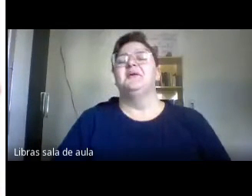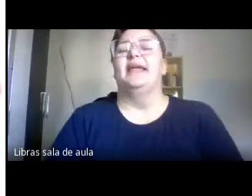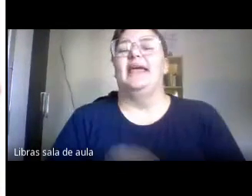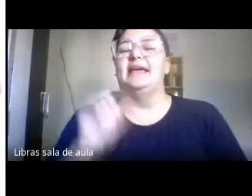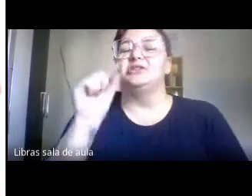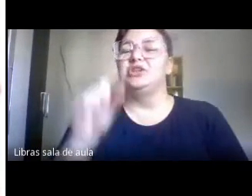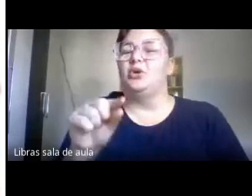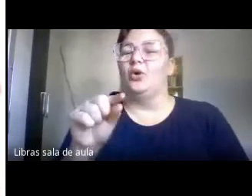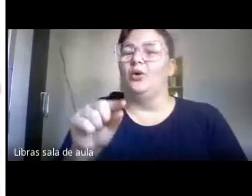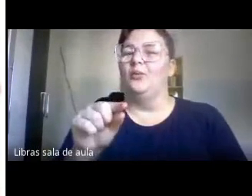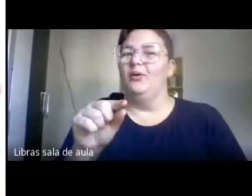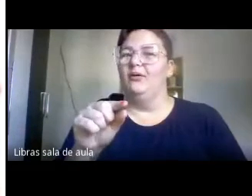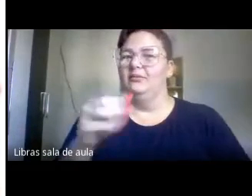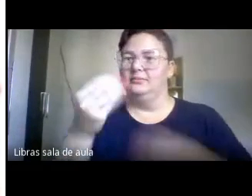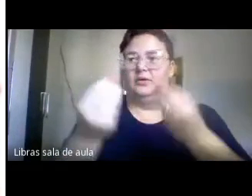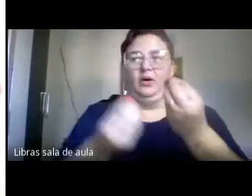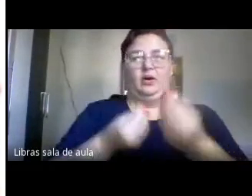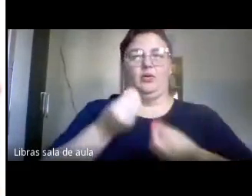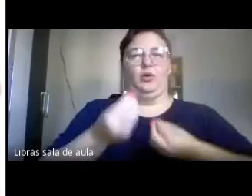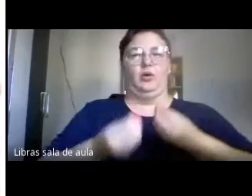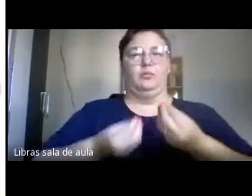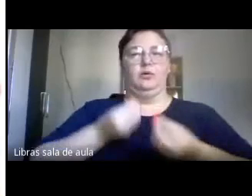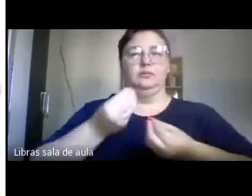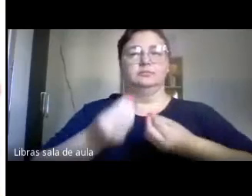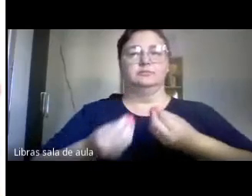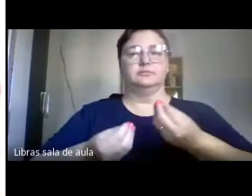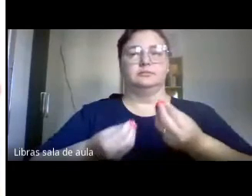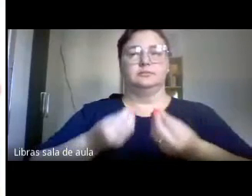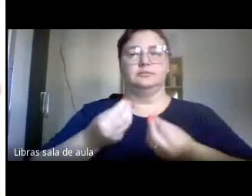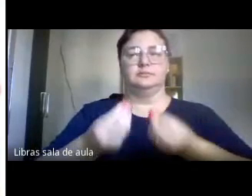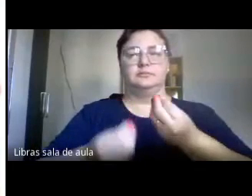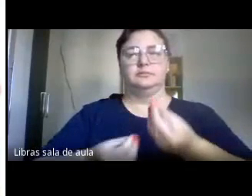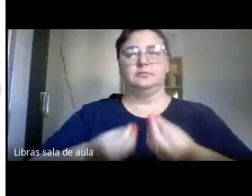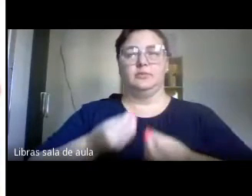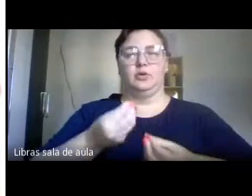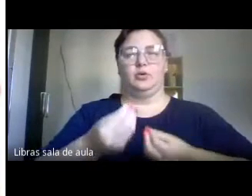Ó, este como, ó, como